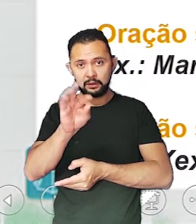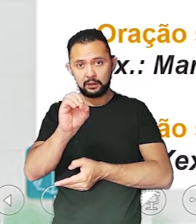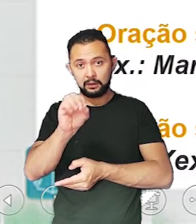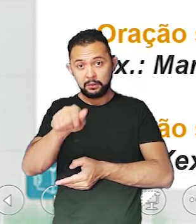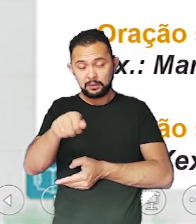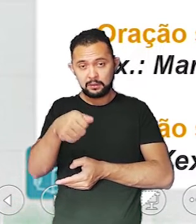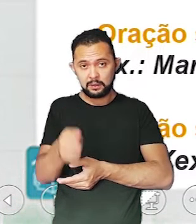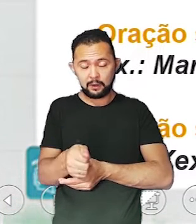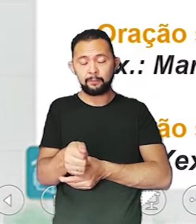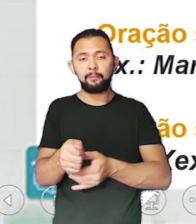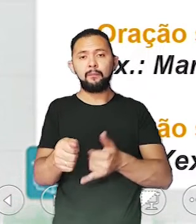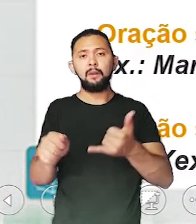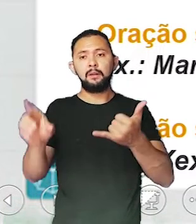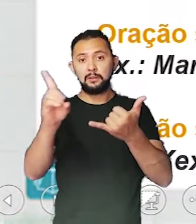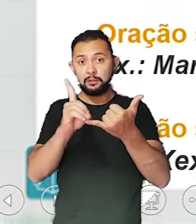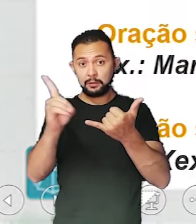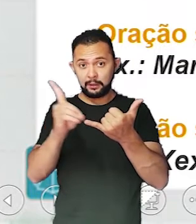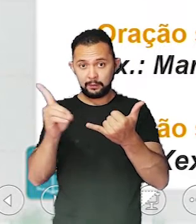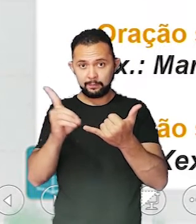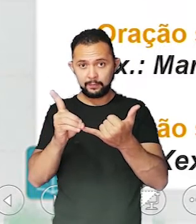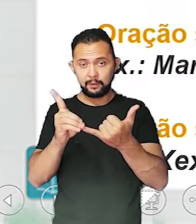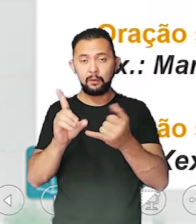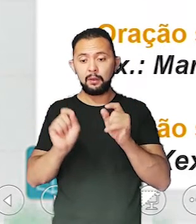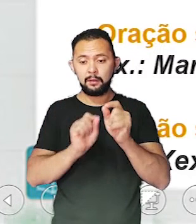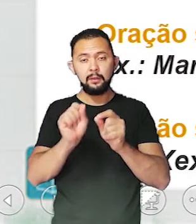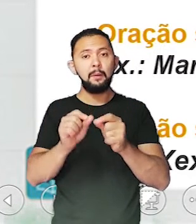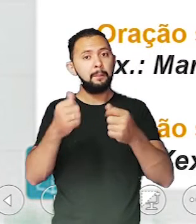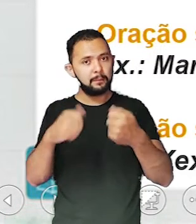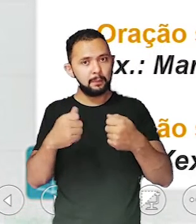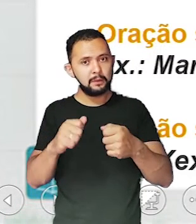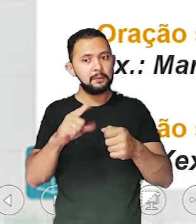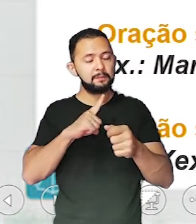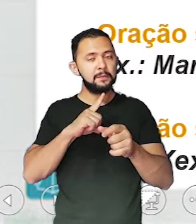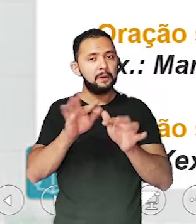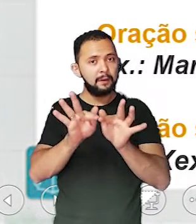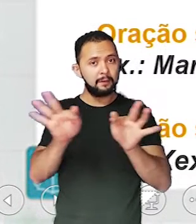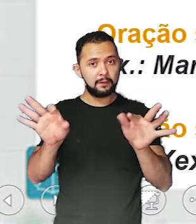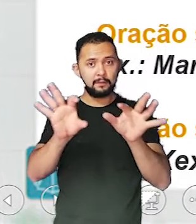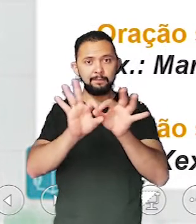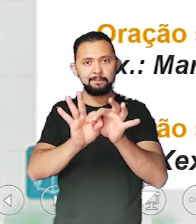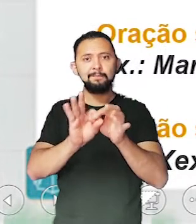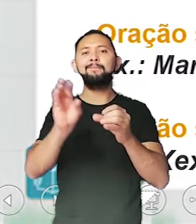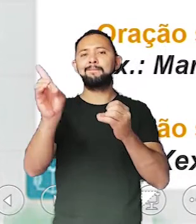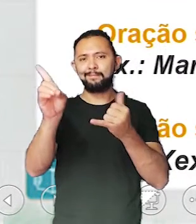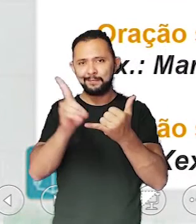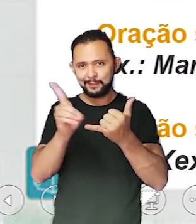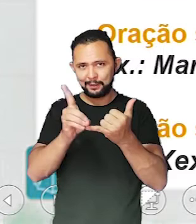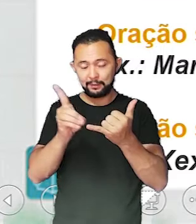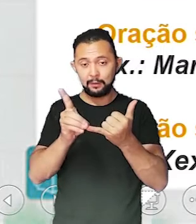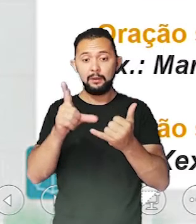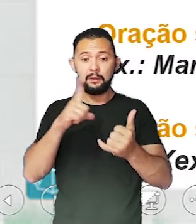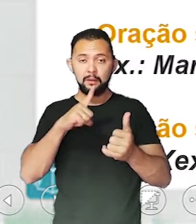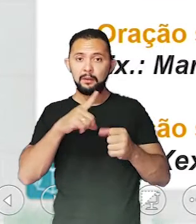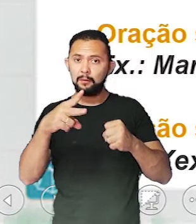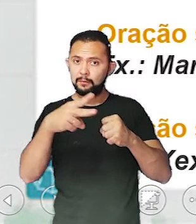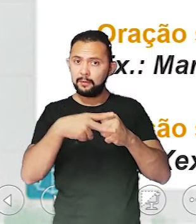direta. Então, olha, vejam só que a estrutura vai ter o sujeito, o verbo, e o objeto vai ser justamente a oração. Aqui eu tenho o verbo